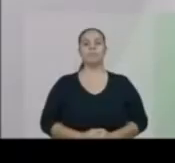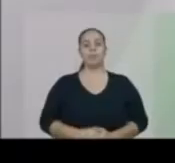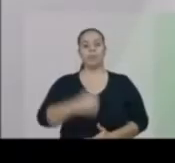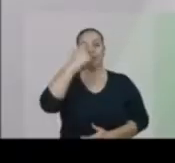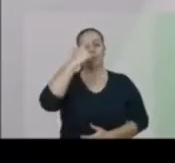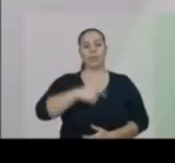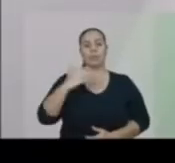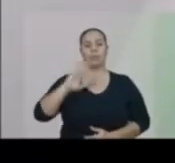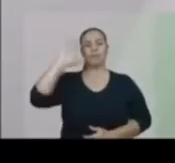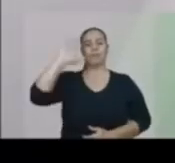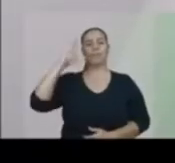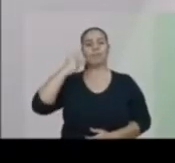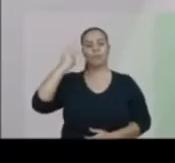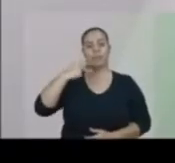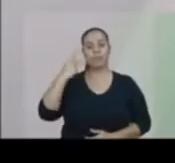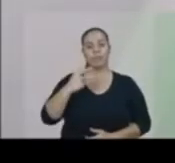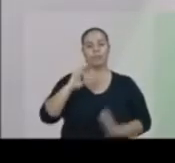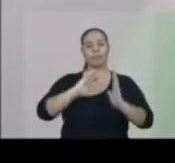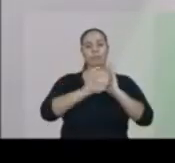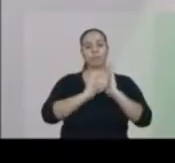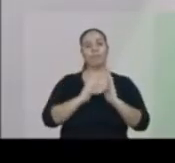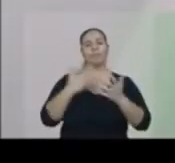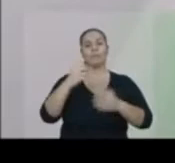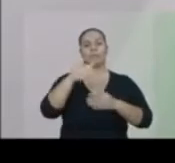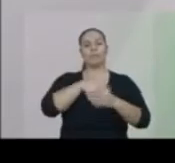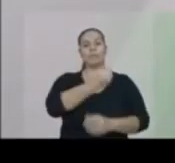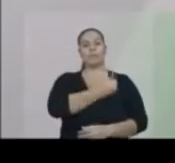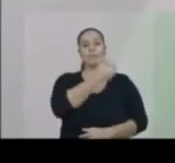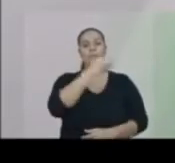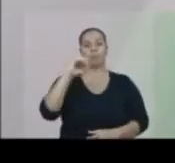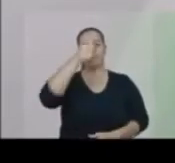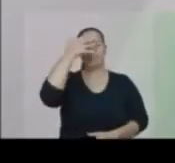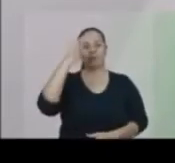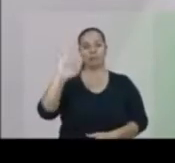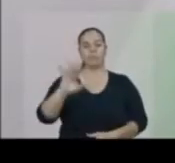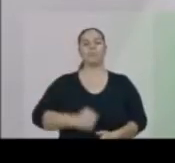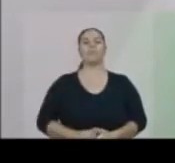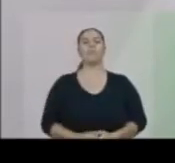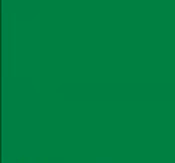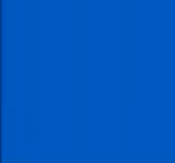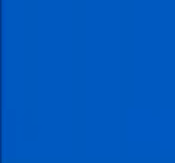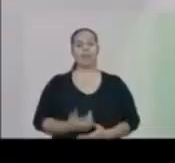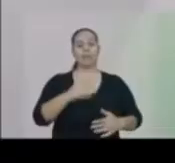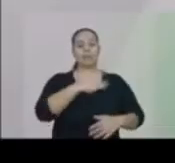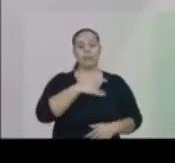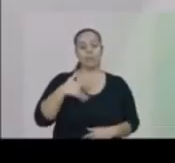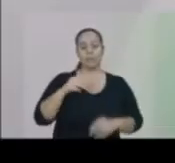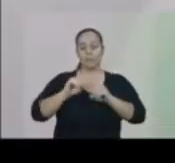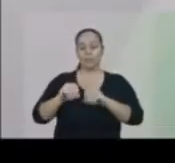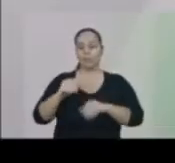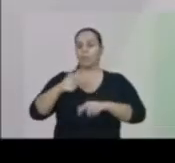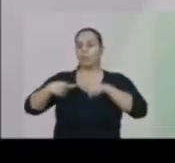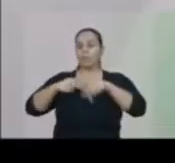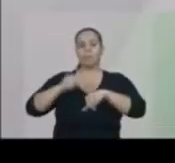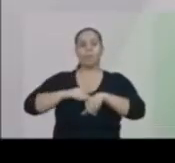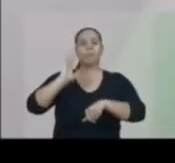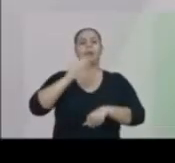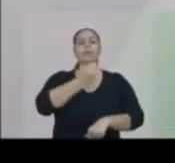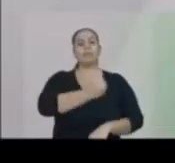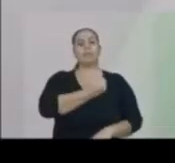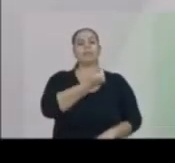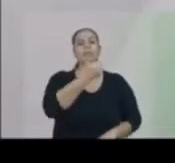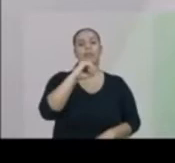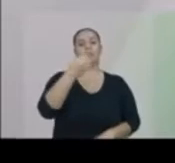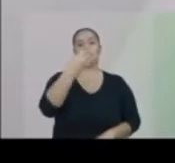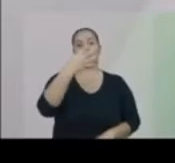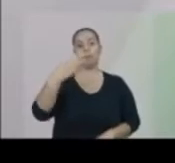Sou Marcelo Garrido, candidato a vereador pelo Republicanos. Vote 10001, Crivella 10. Pela saúde, educação e mais emprego, vote Nem